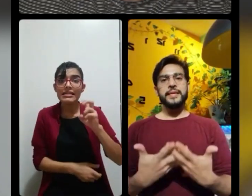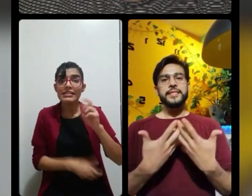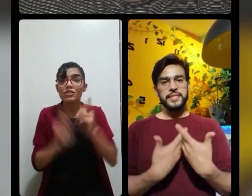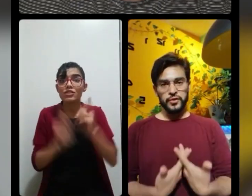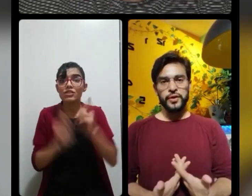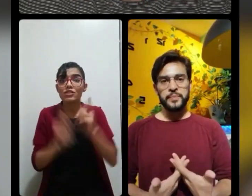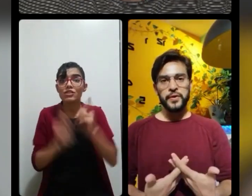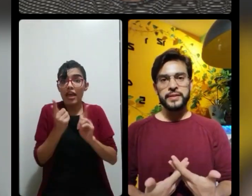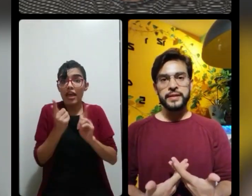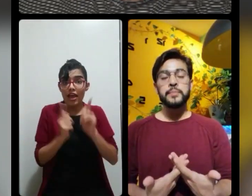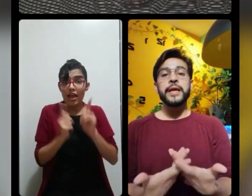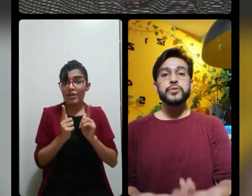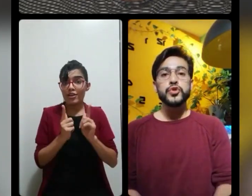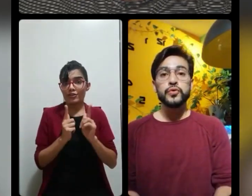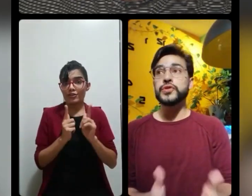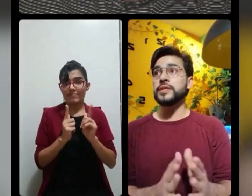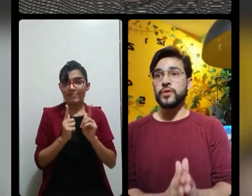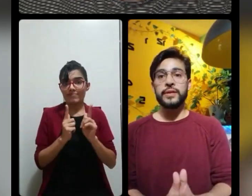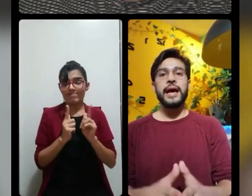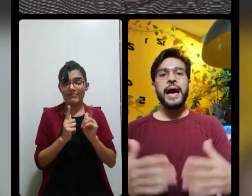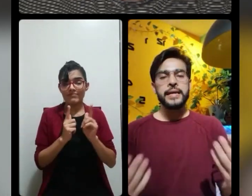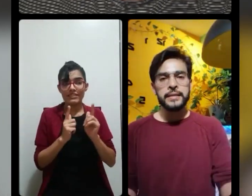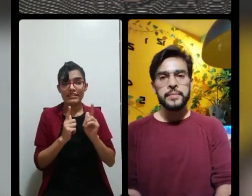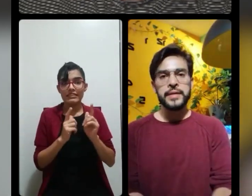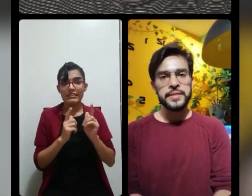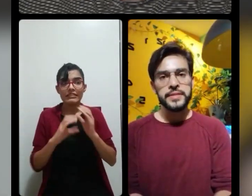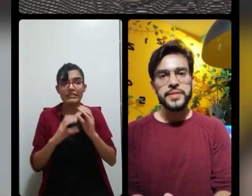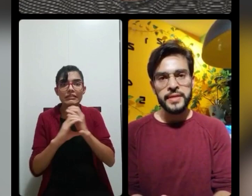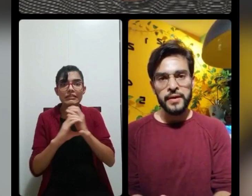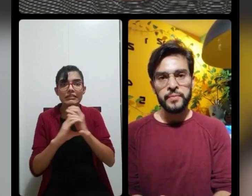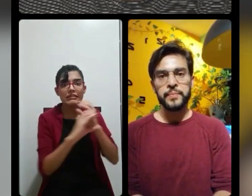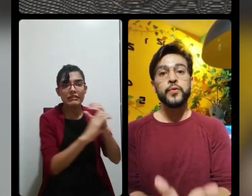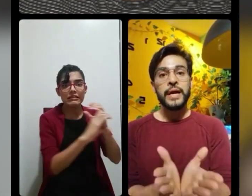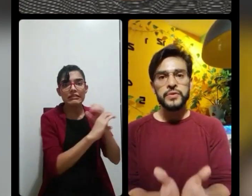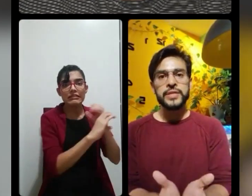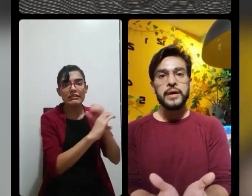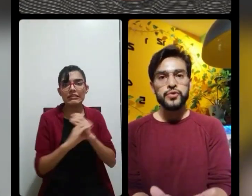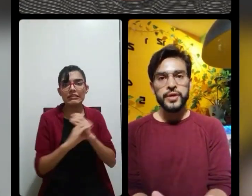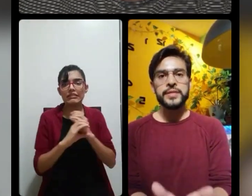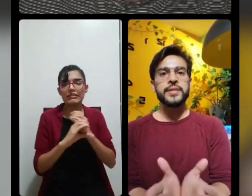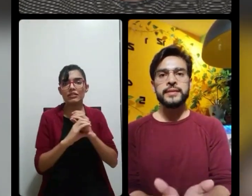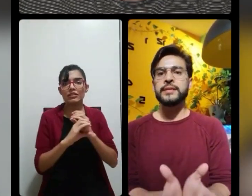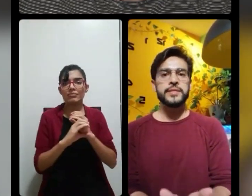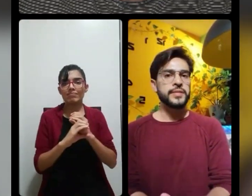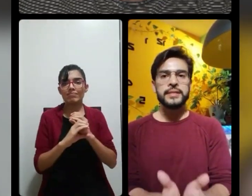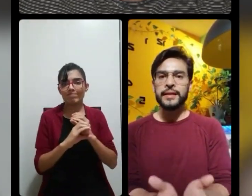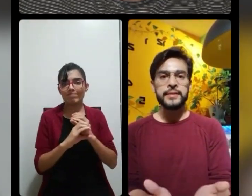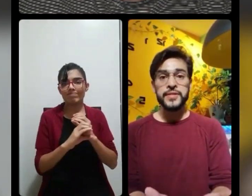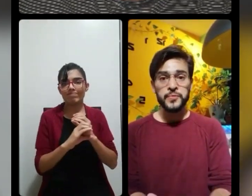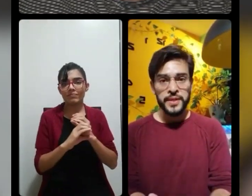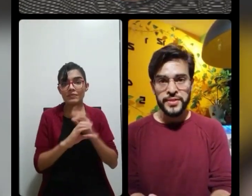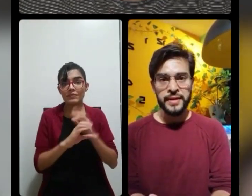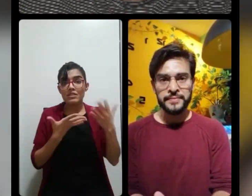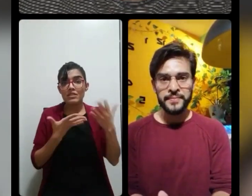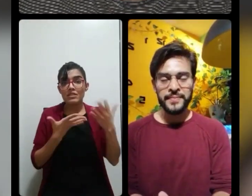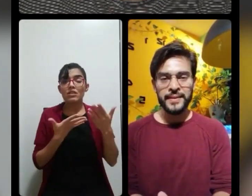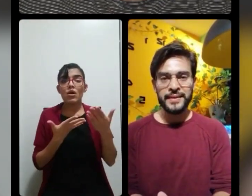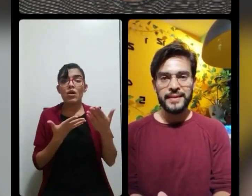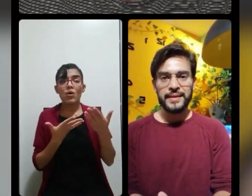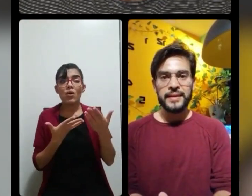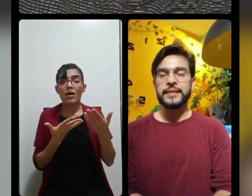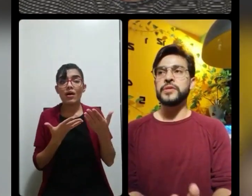ouvinte, se torna importante, para o surdo se torna ainda mais essencial, por causa da urgência e da necessidade de se